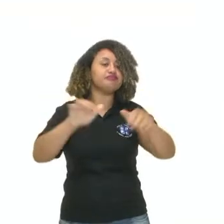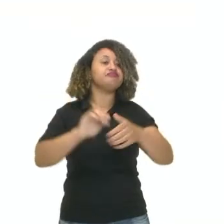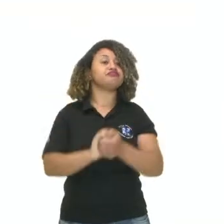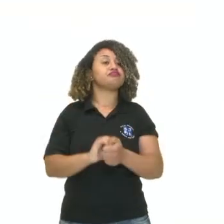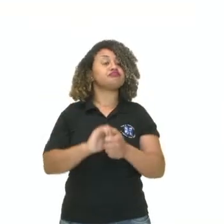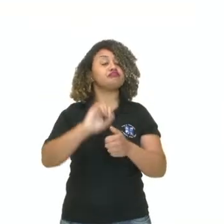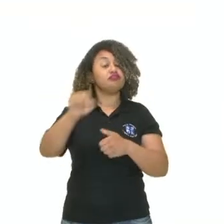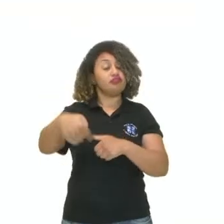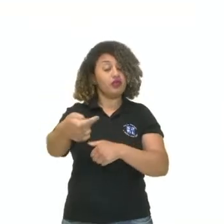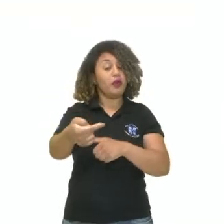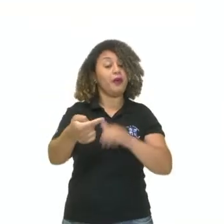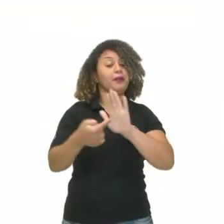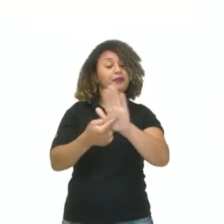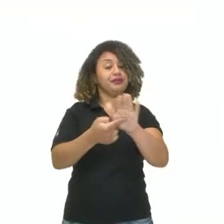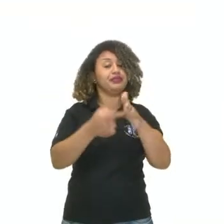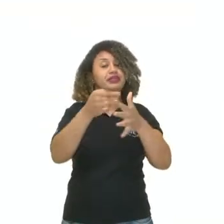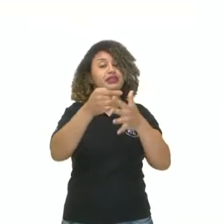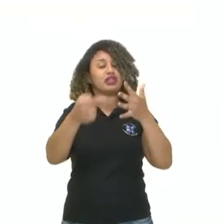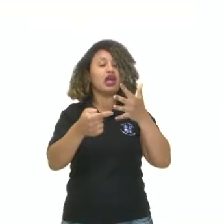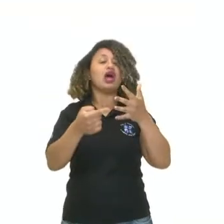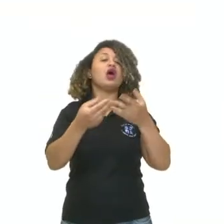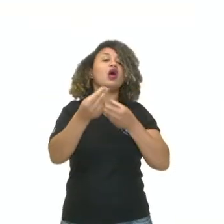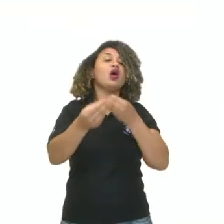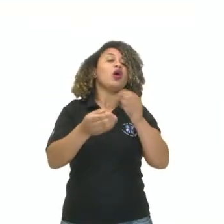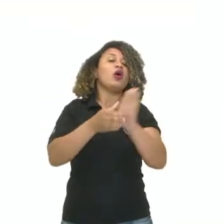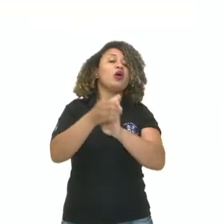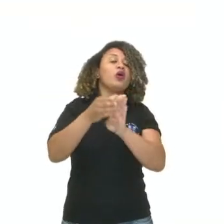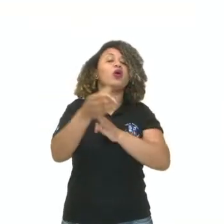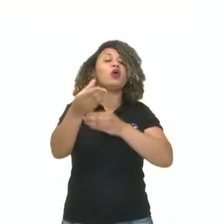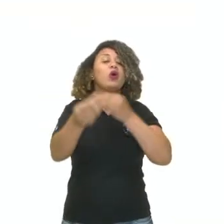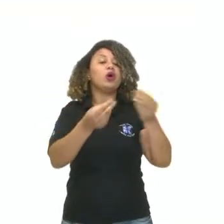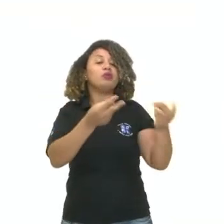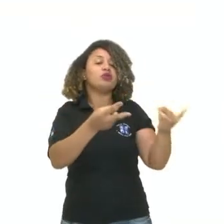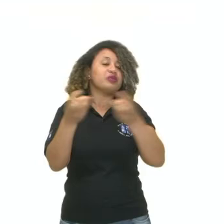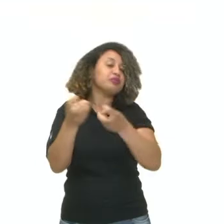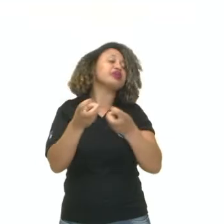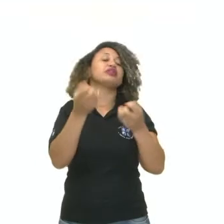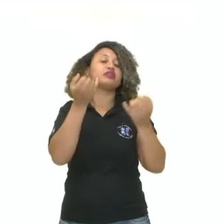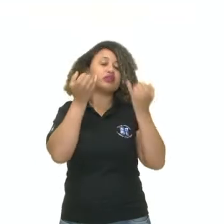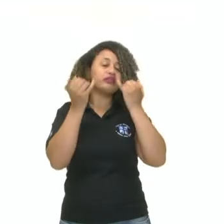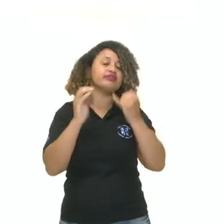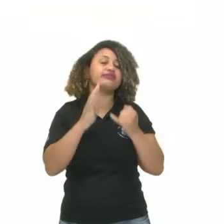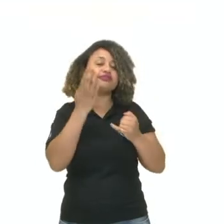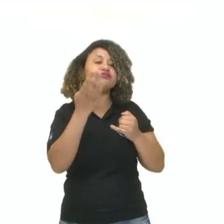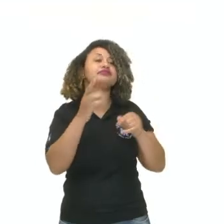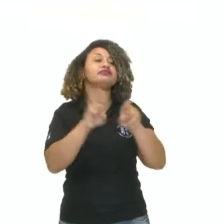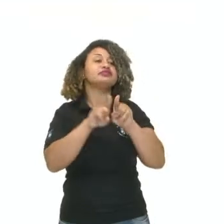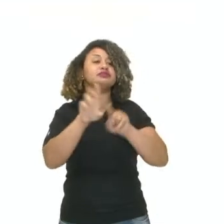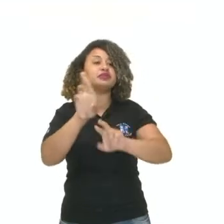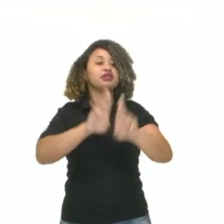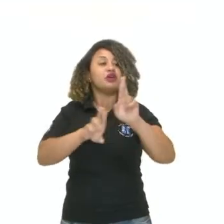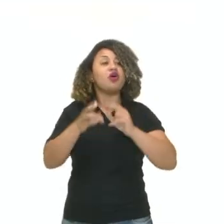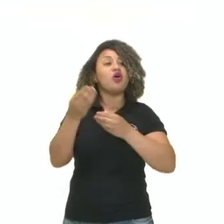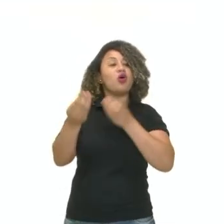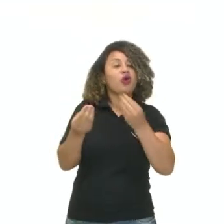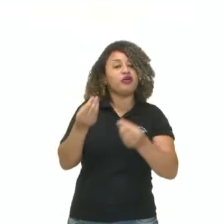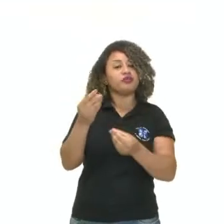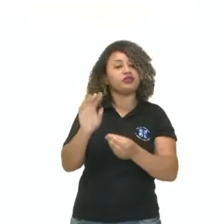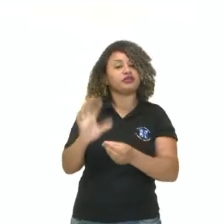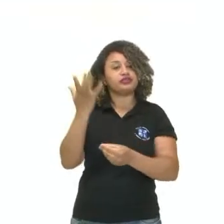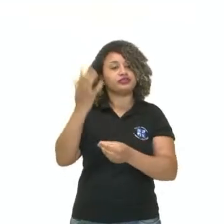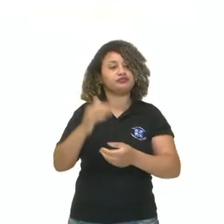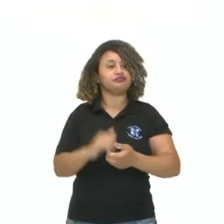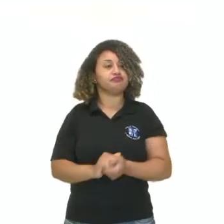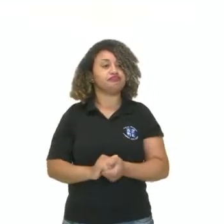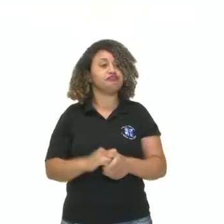guia de como identificar notícias falsas e algumas respostas sobre esse fenômeno. Quando